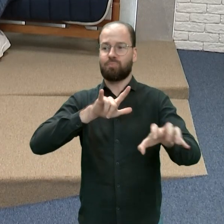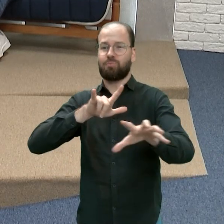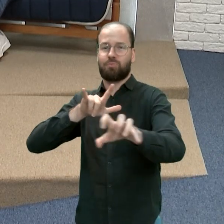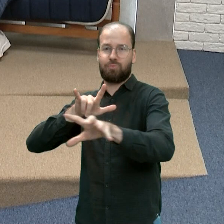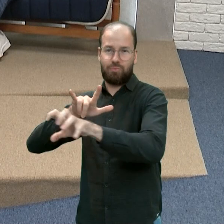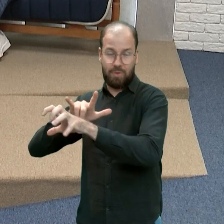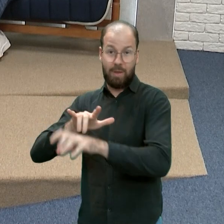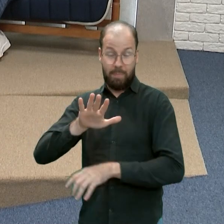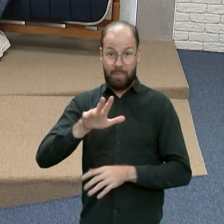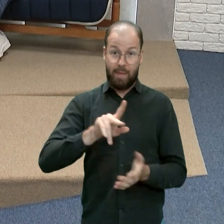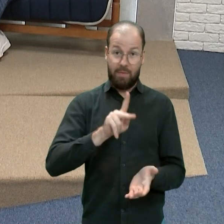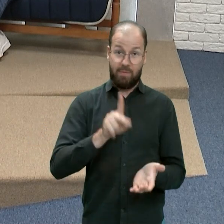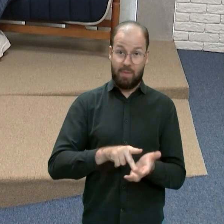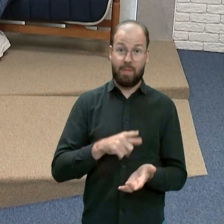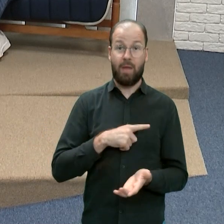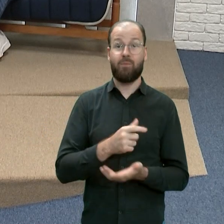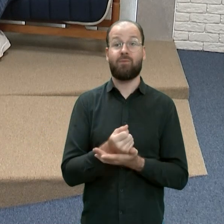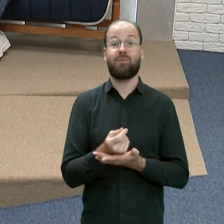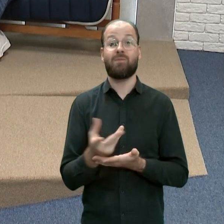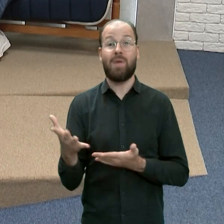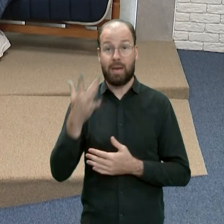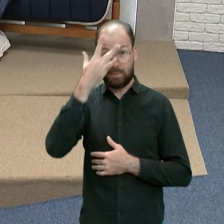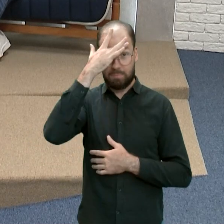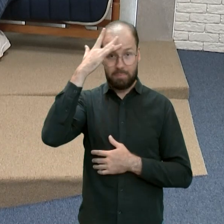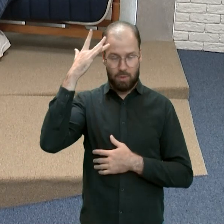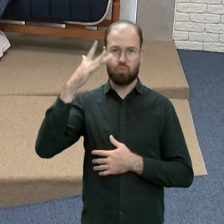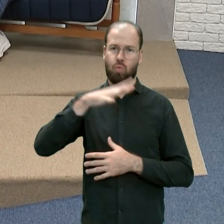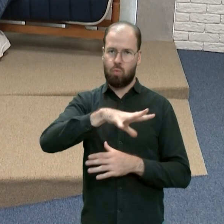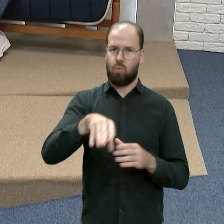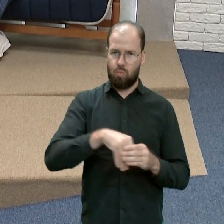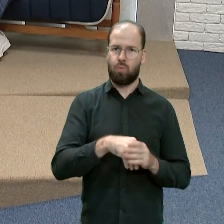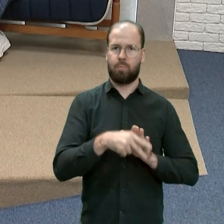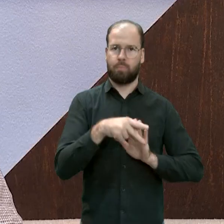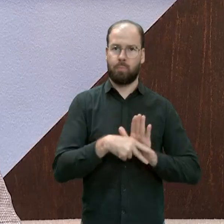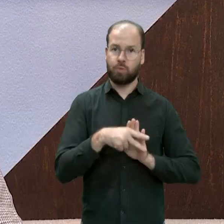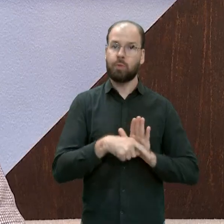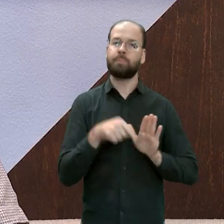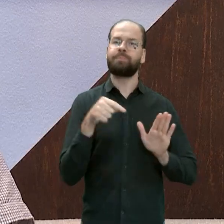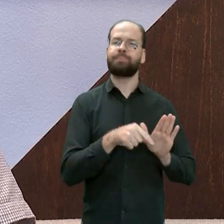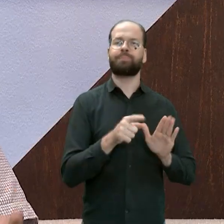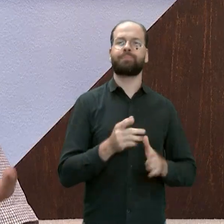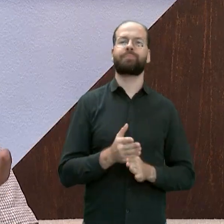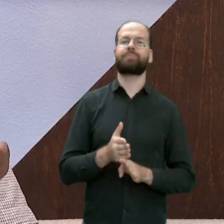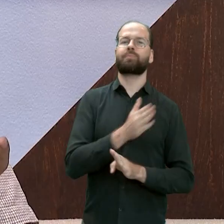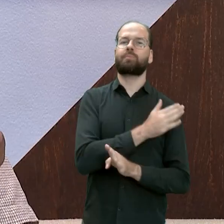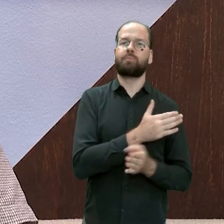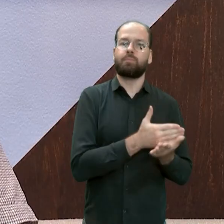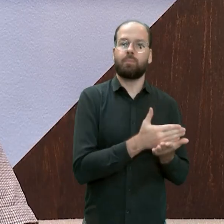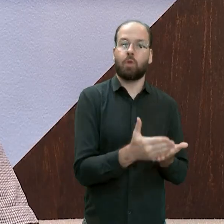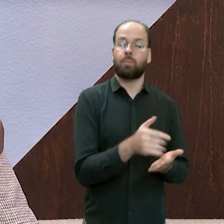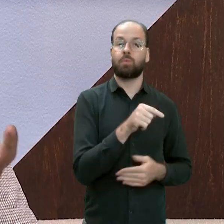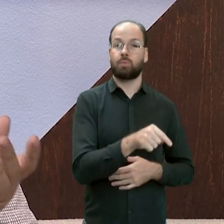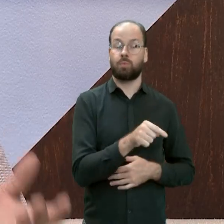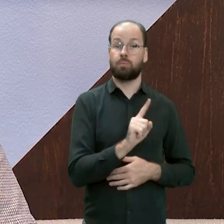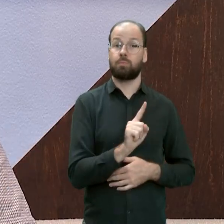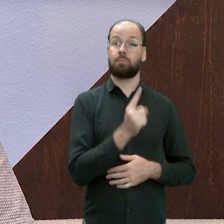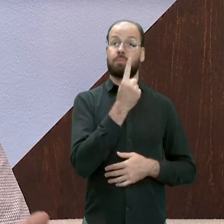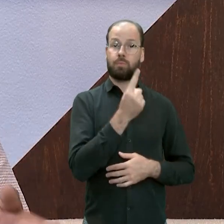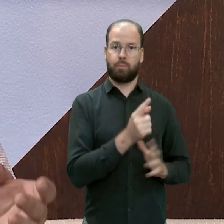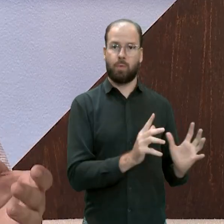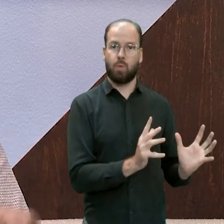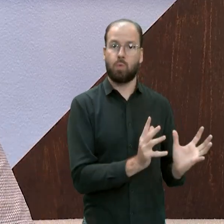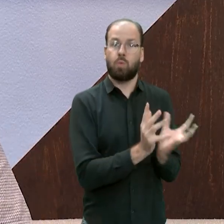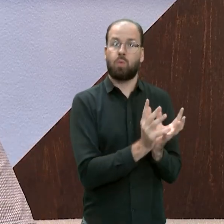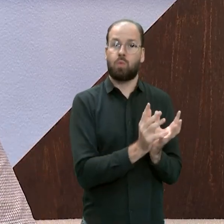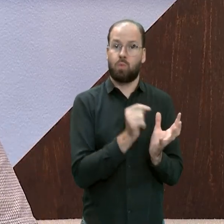várias pessoas envolvidas, né? Então, o projeto começou com um envolvimento inicial de